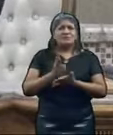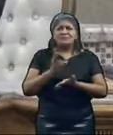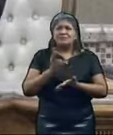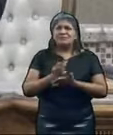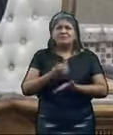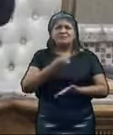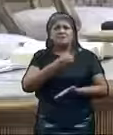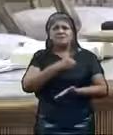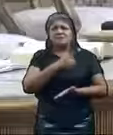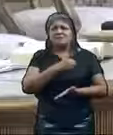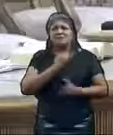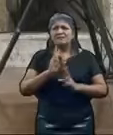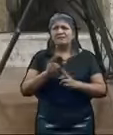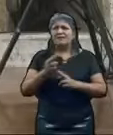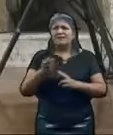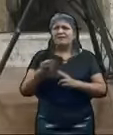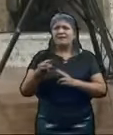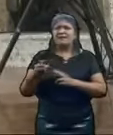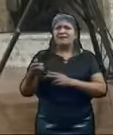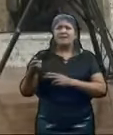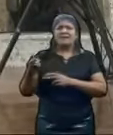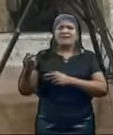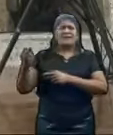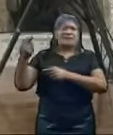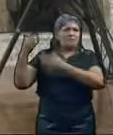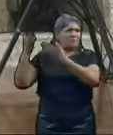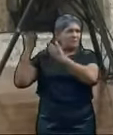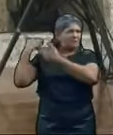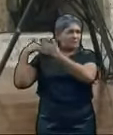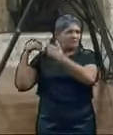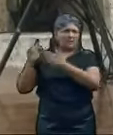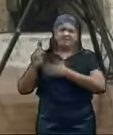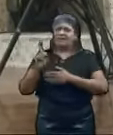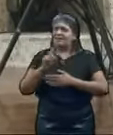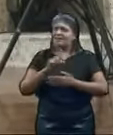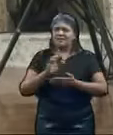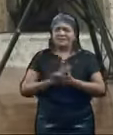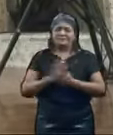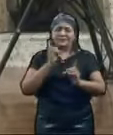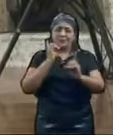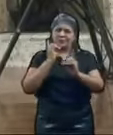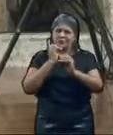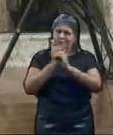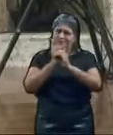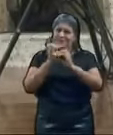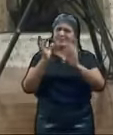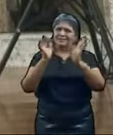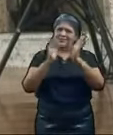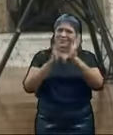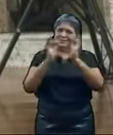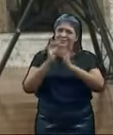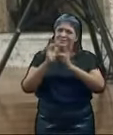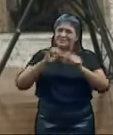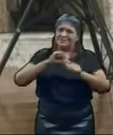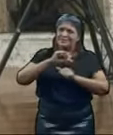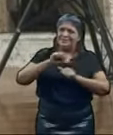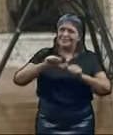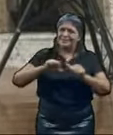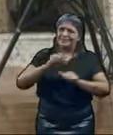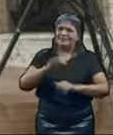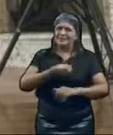é isso é o adultério não sei o quê não sei o quê mas não é isso mesmo Pôxa multiplicar a iniquidade